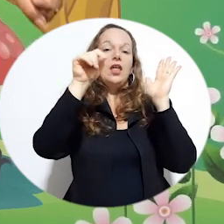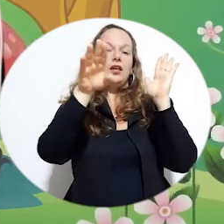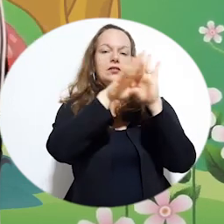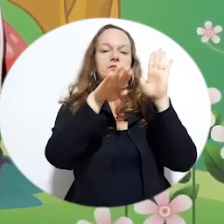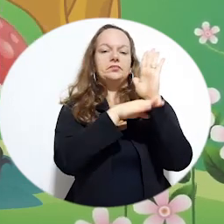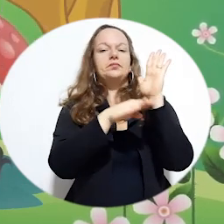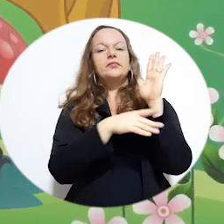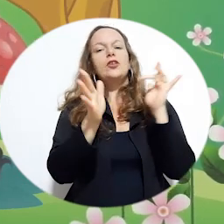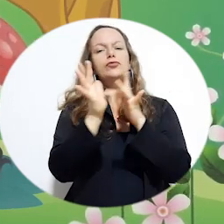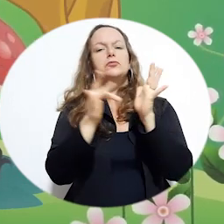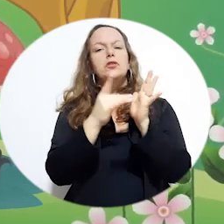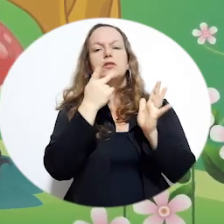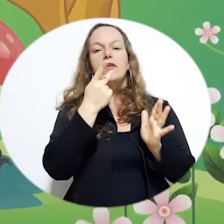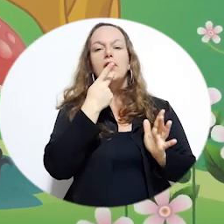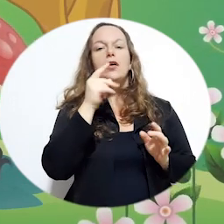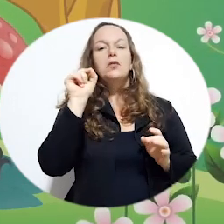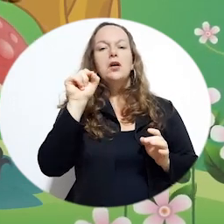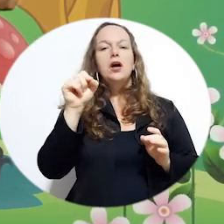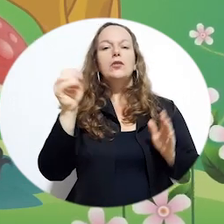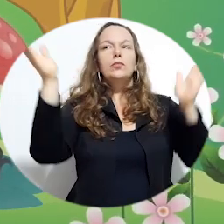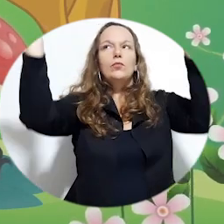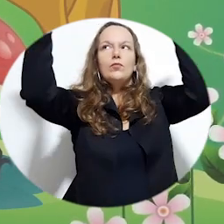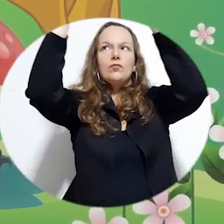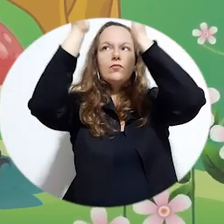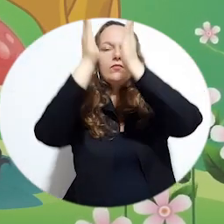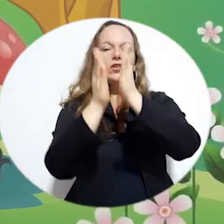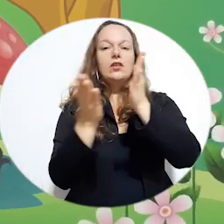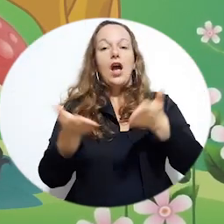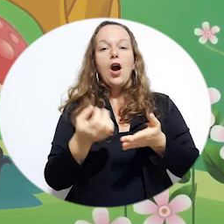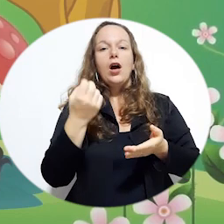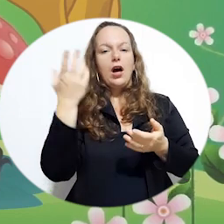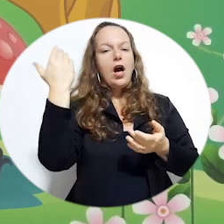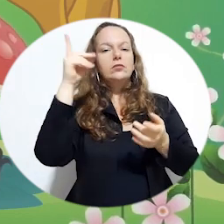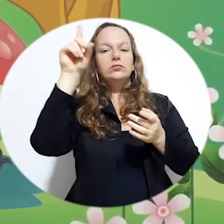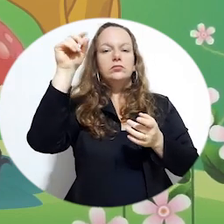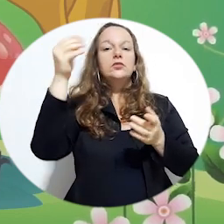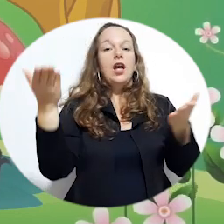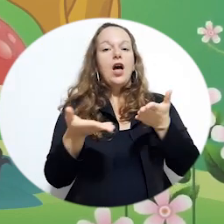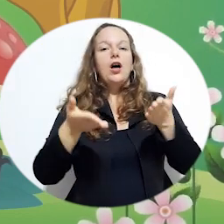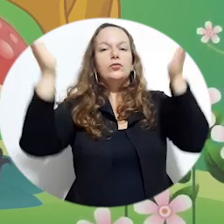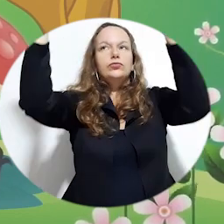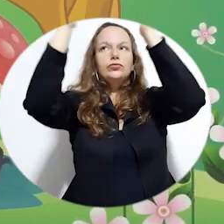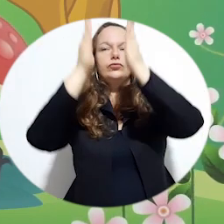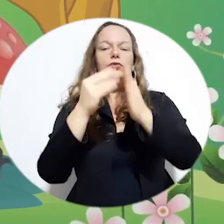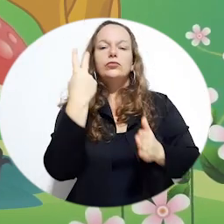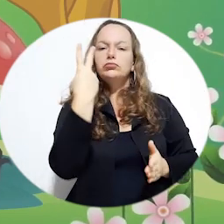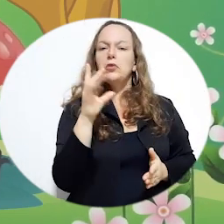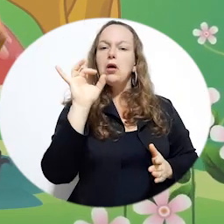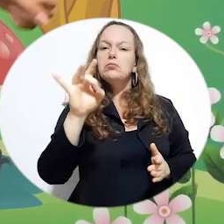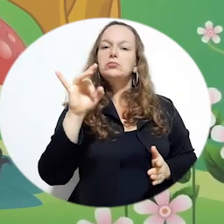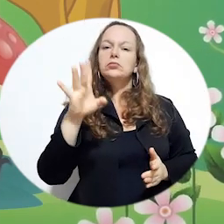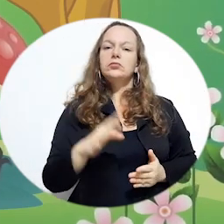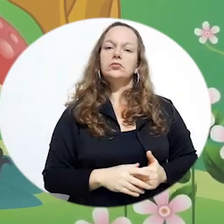seja, aqueles 10 mandamentos que a gente acabou de ver são resumidos nesses dois que Jesus nos